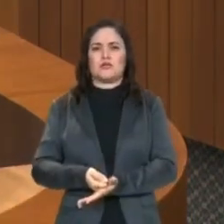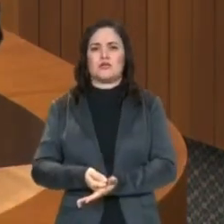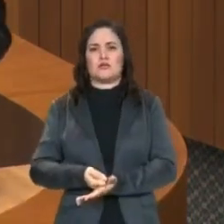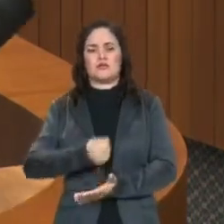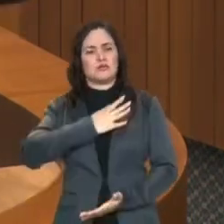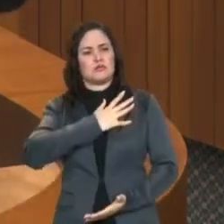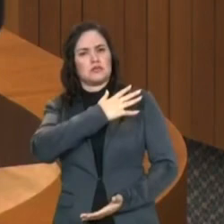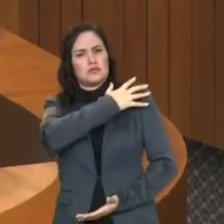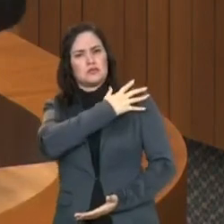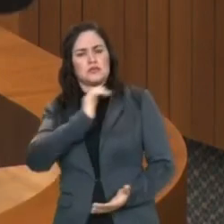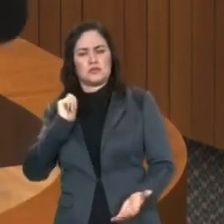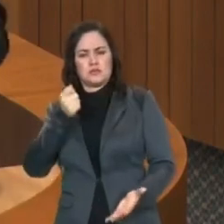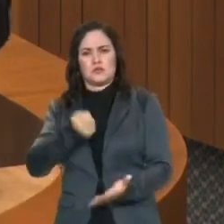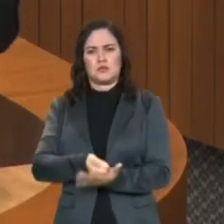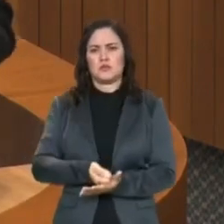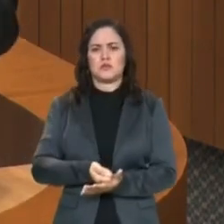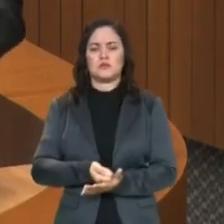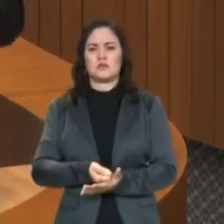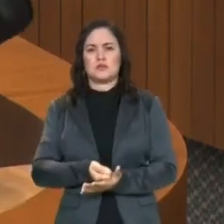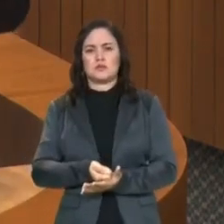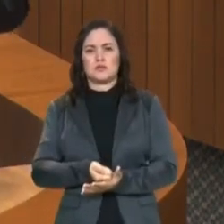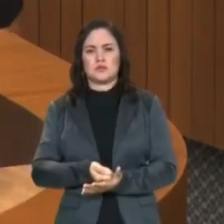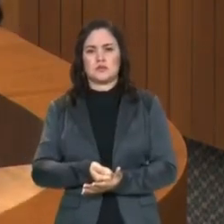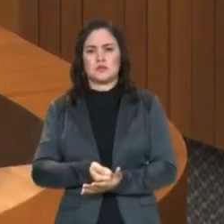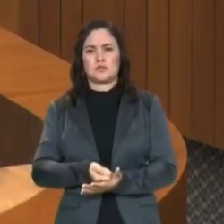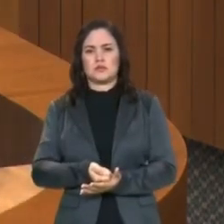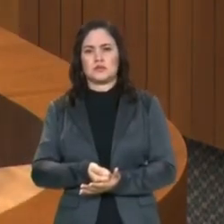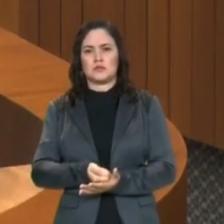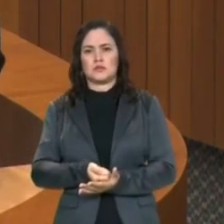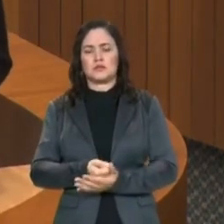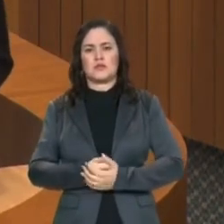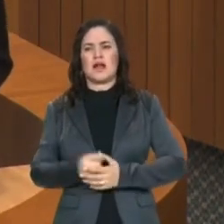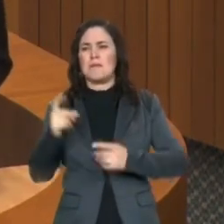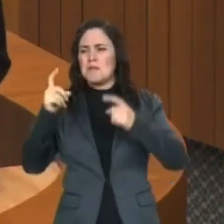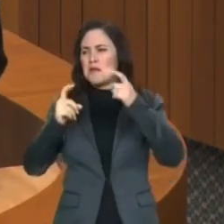eles mesmos e os seus próprios no processo todo.